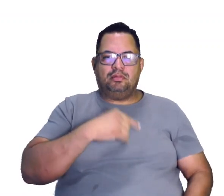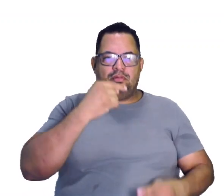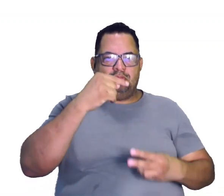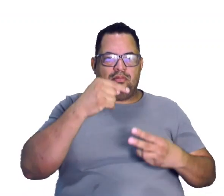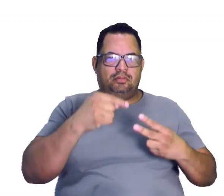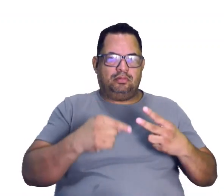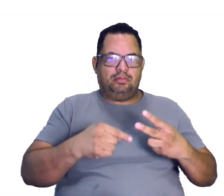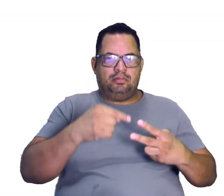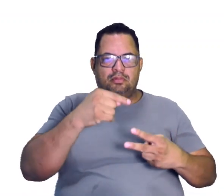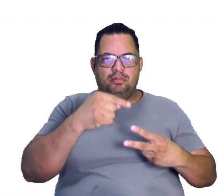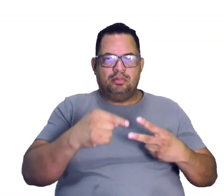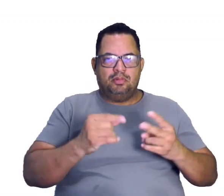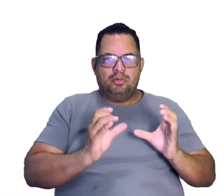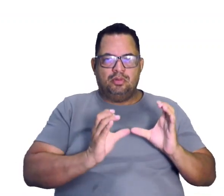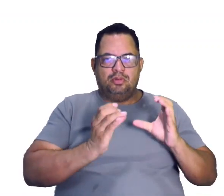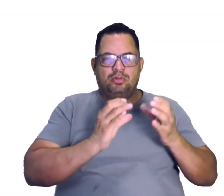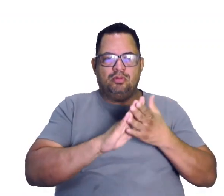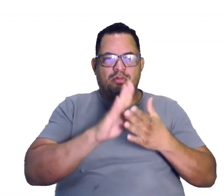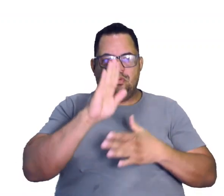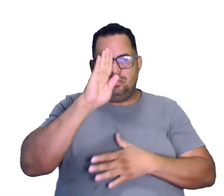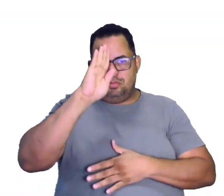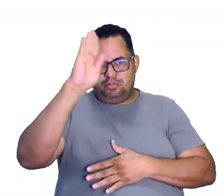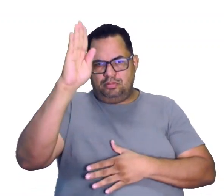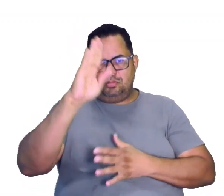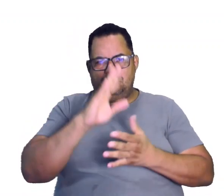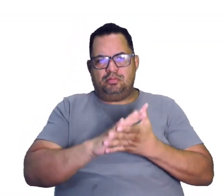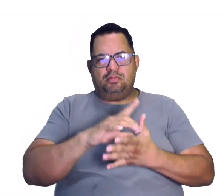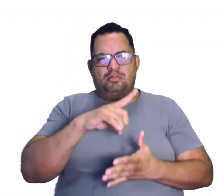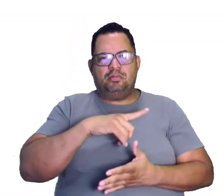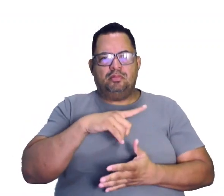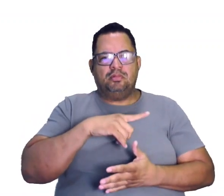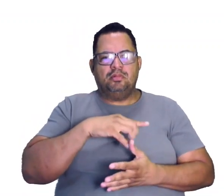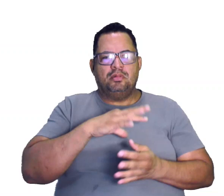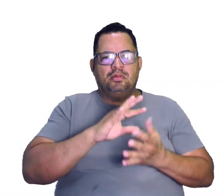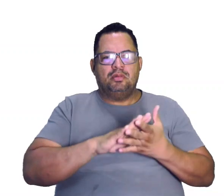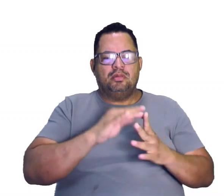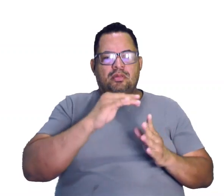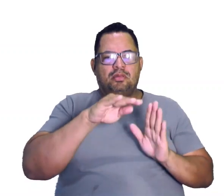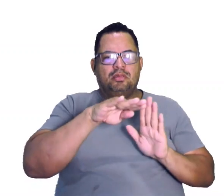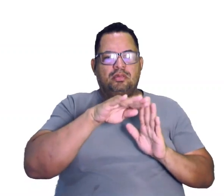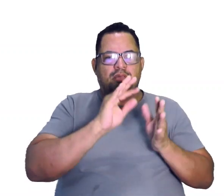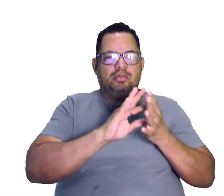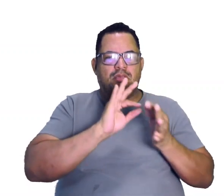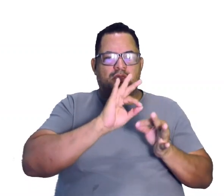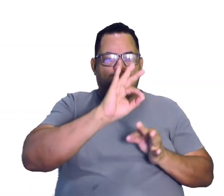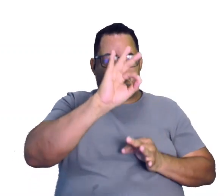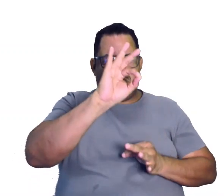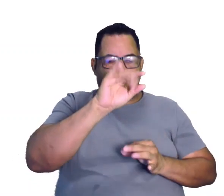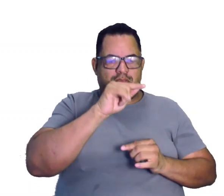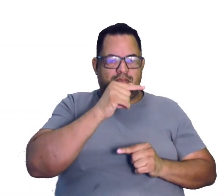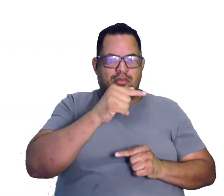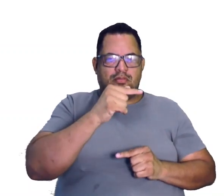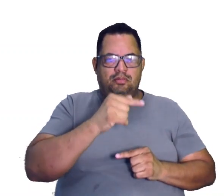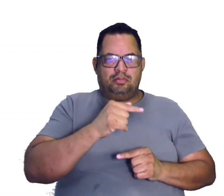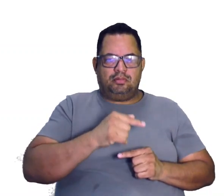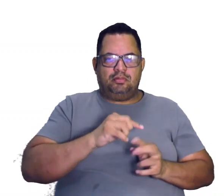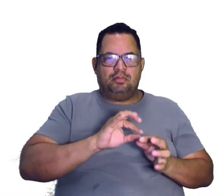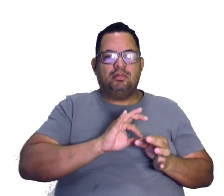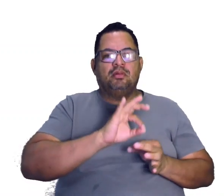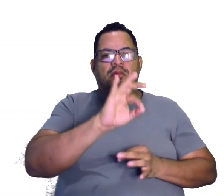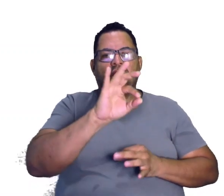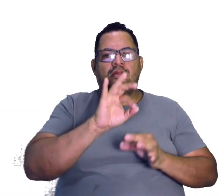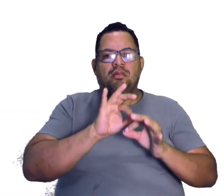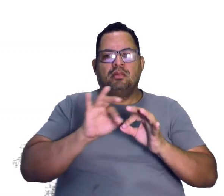categorias principais de grandezas físicas. Então, nós temos as grandezas escalares,